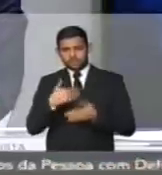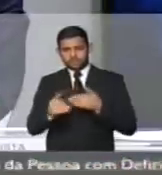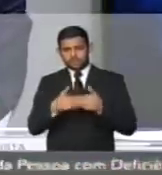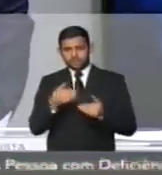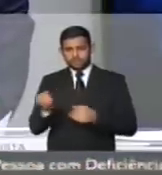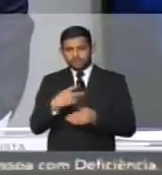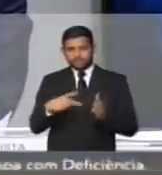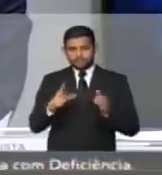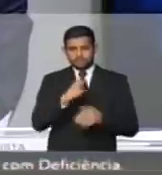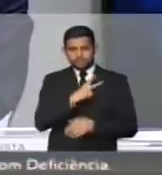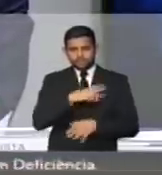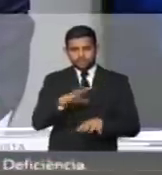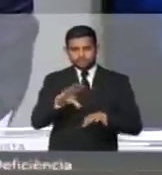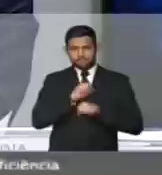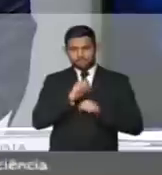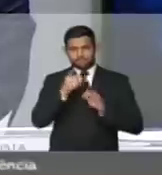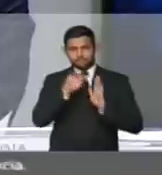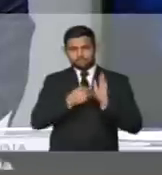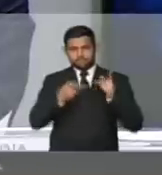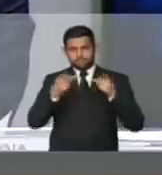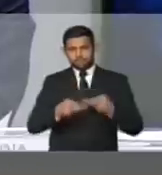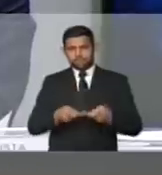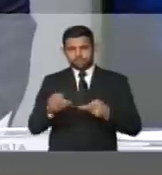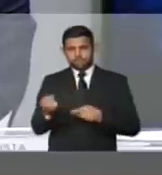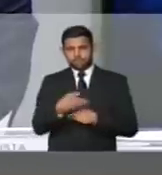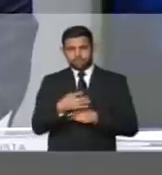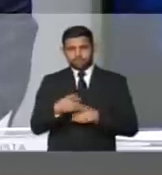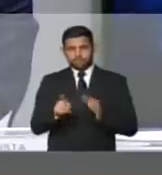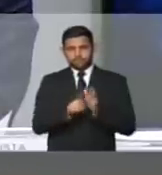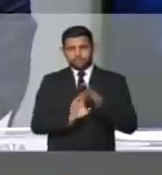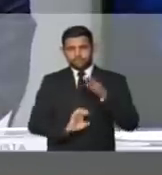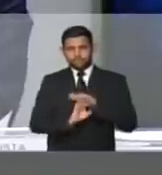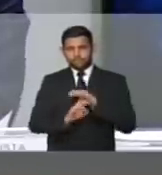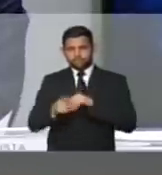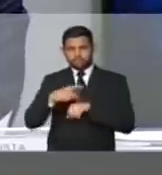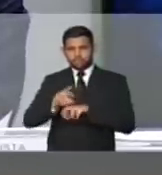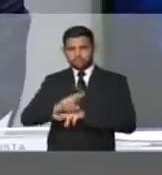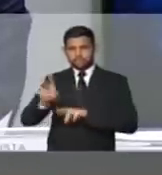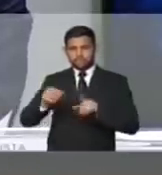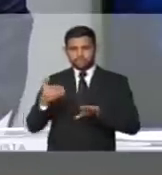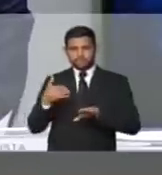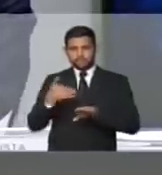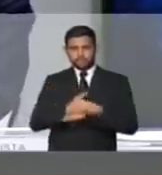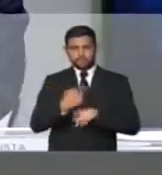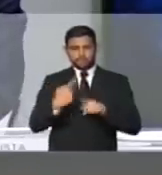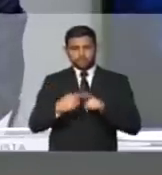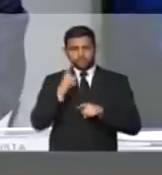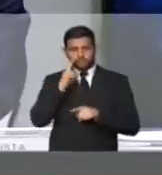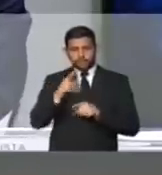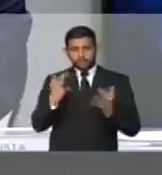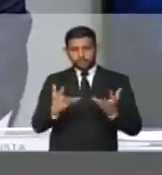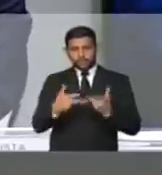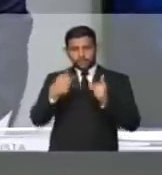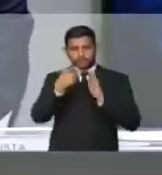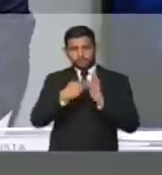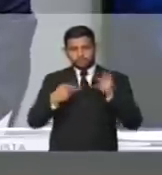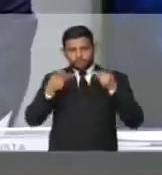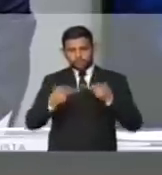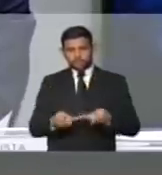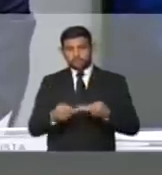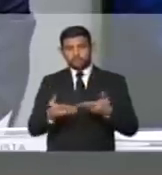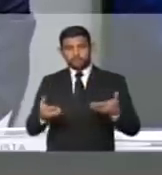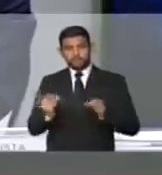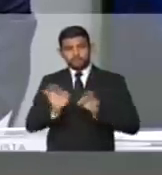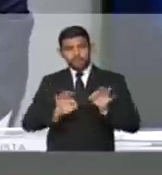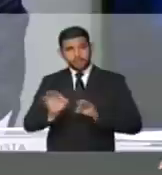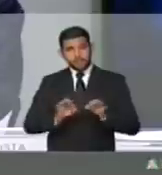novos donos que assumiram os projetos, os novos donos, grupos estrangeiros, também só entraram porque viram a qualidade dos projetos.